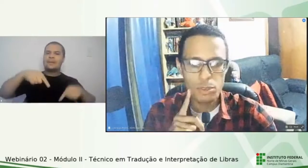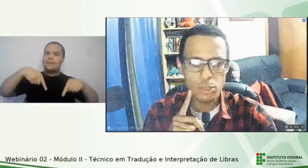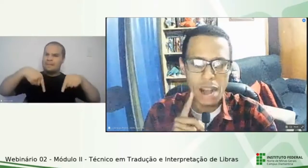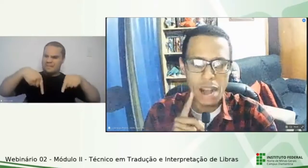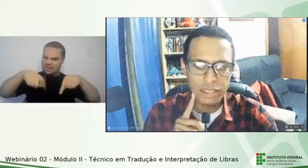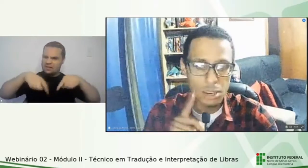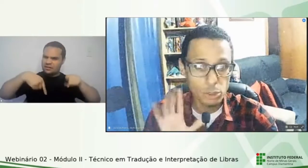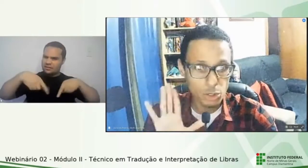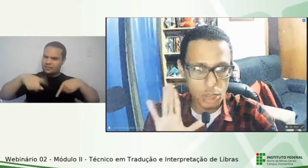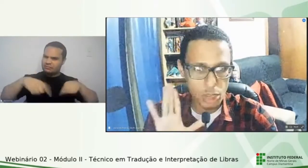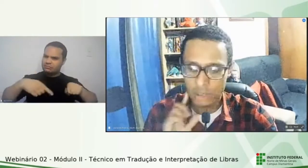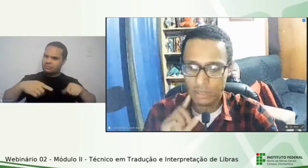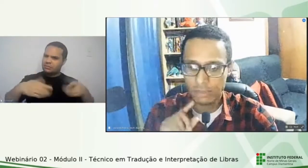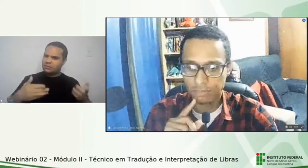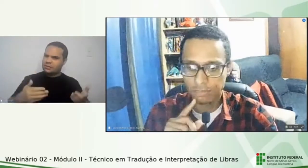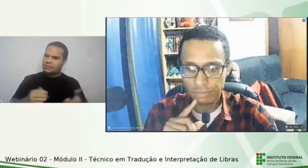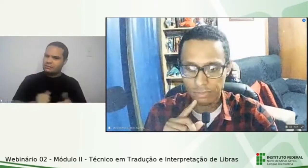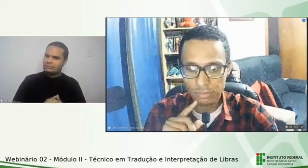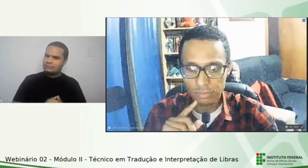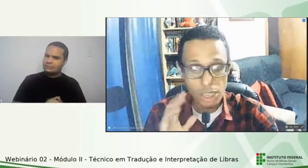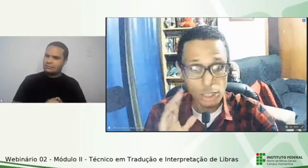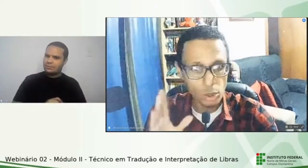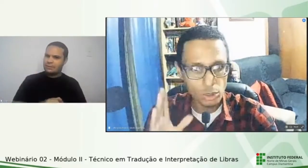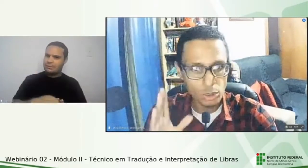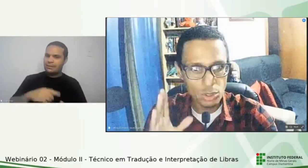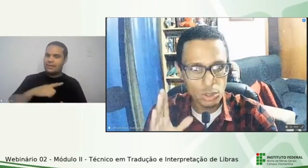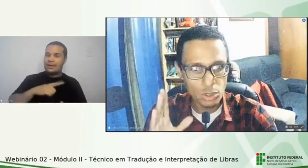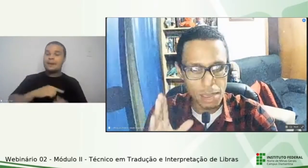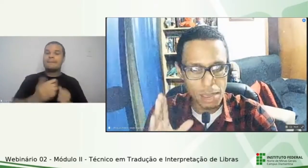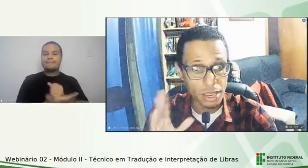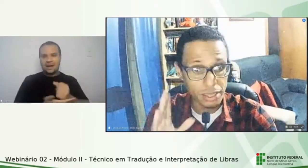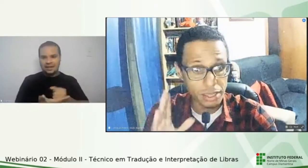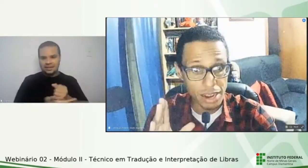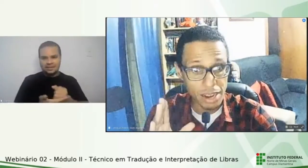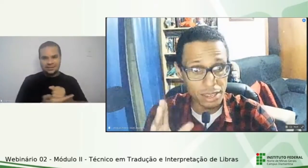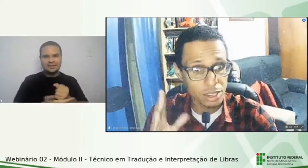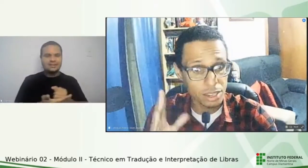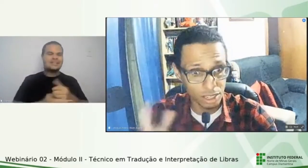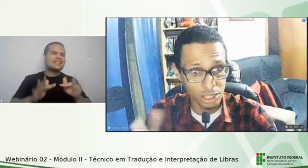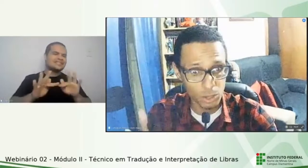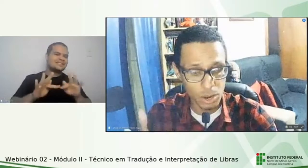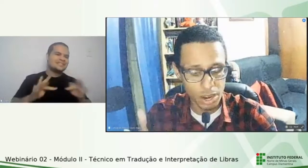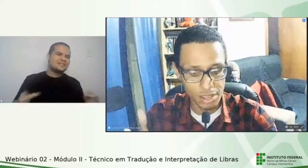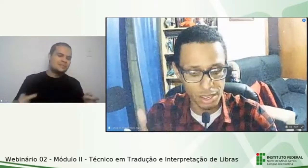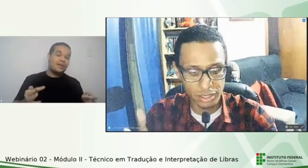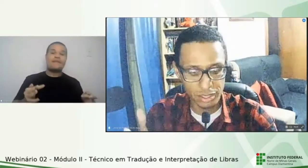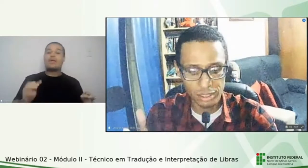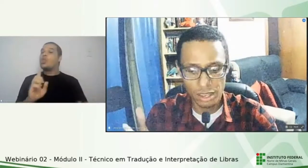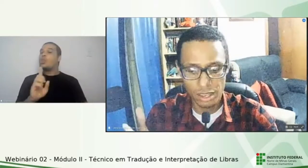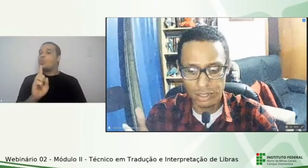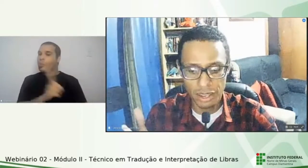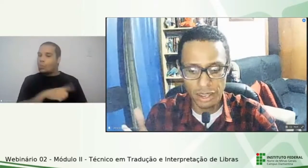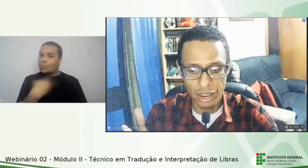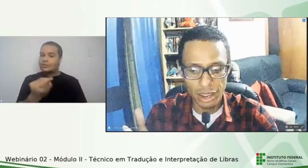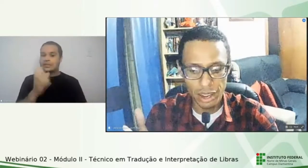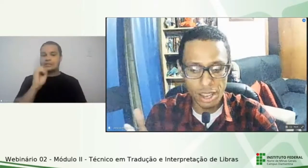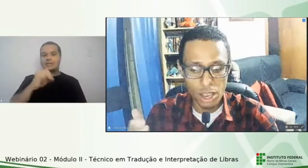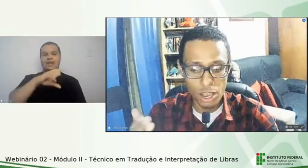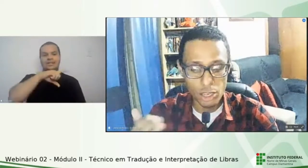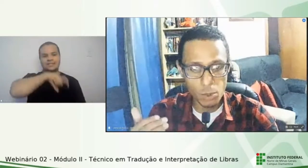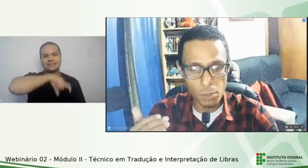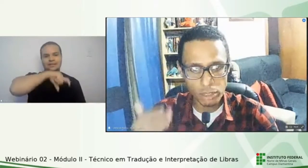coisa muito básica, muito simples. Todos nós sabemos quem tem carteira, que já tirou a carteira, né?